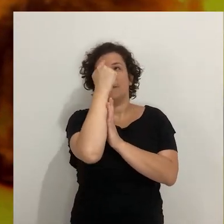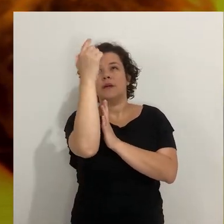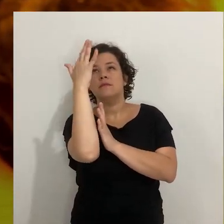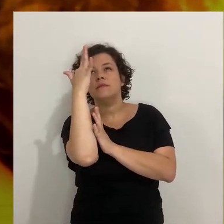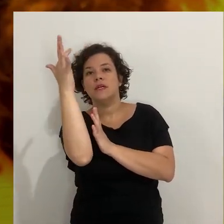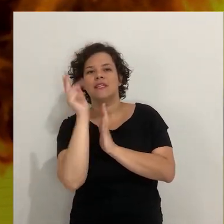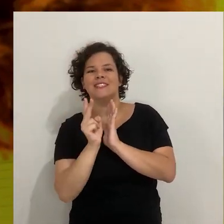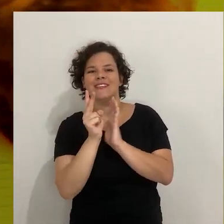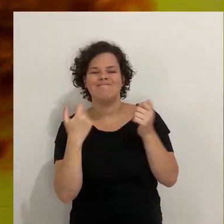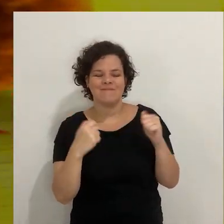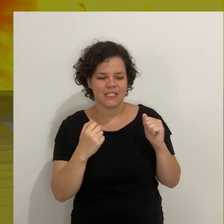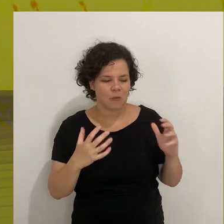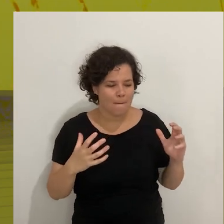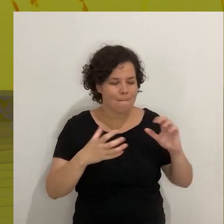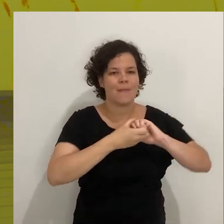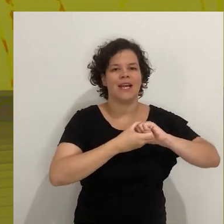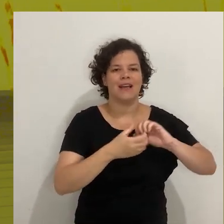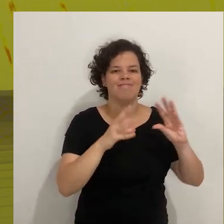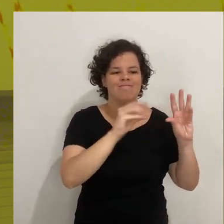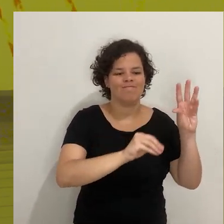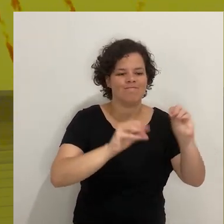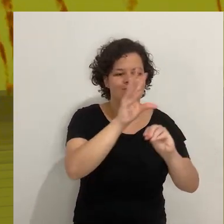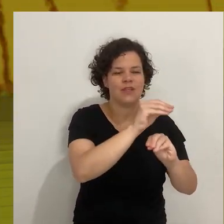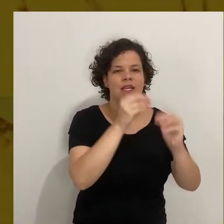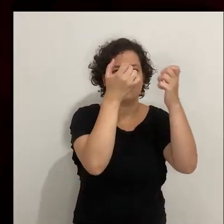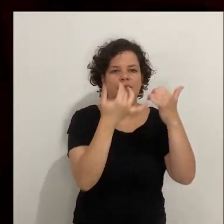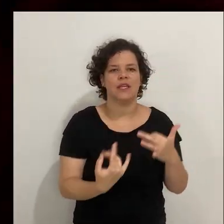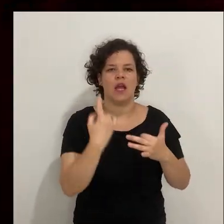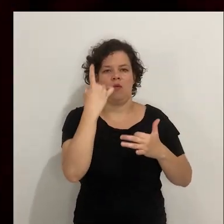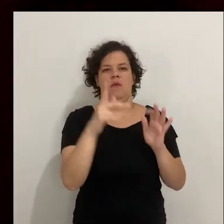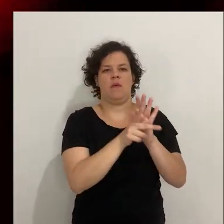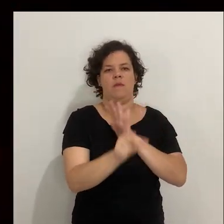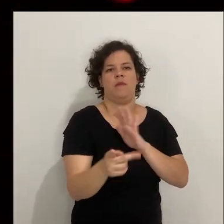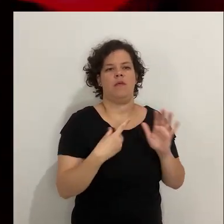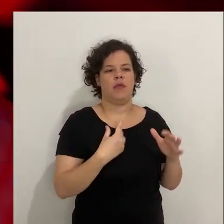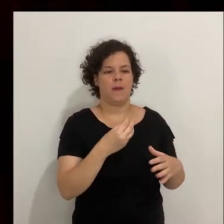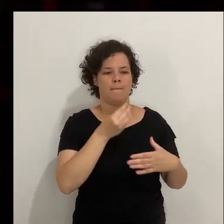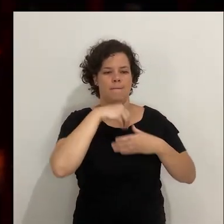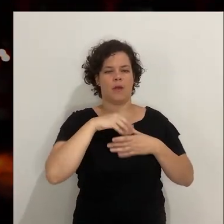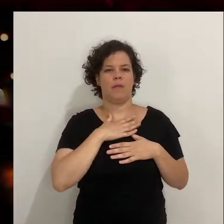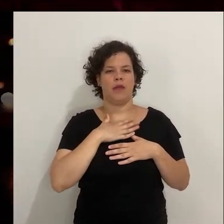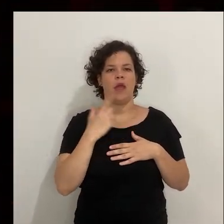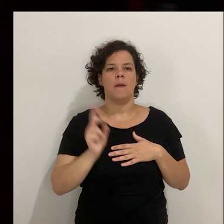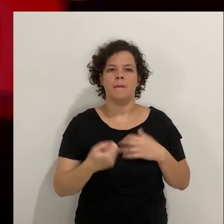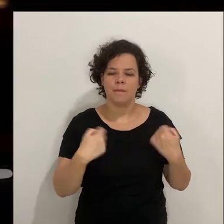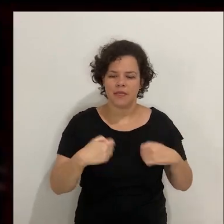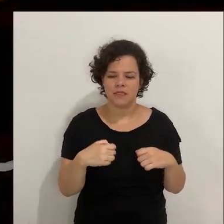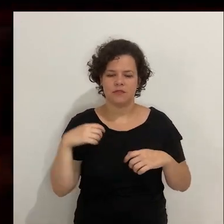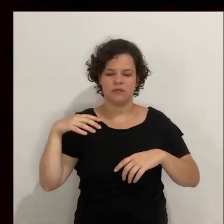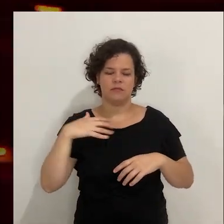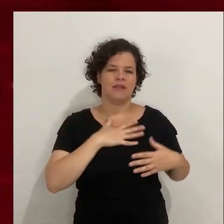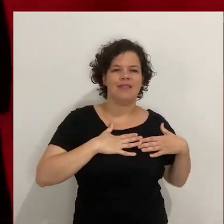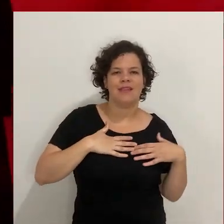sempre preciso tocar, compor alguma composição espontânea. Eu preciso dançar. Ela dança.